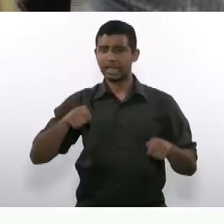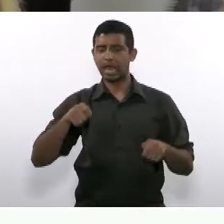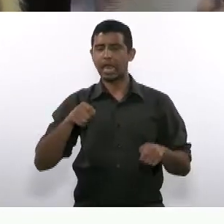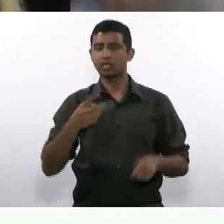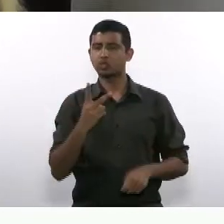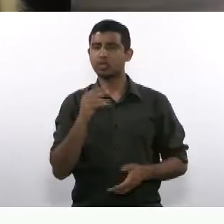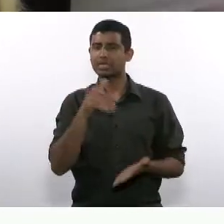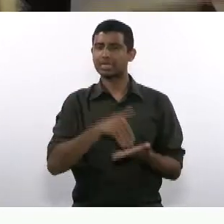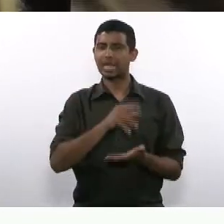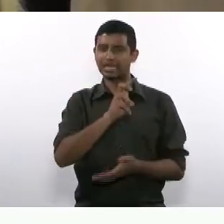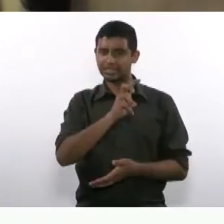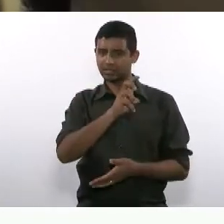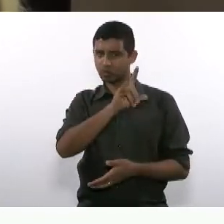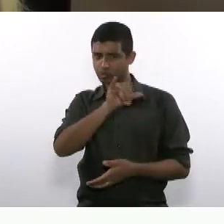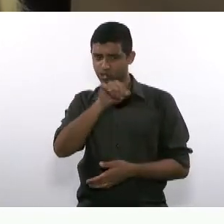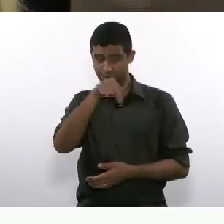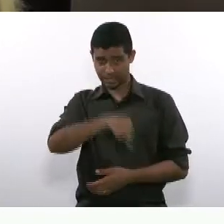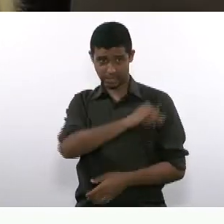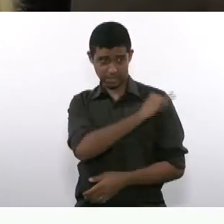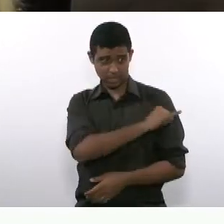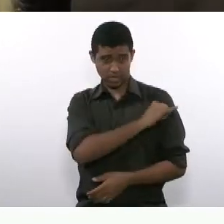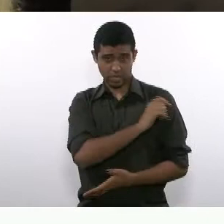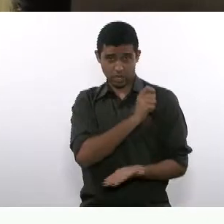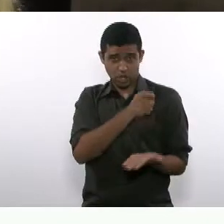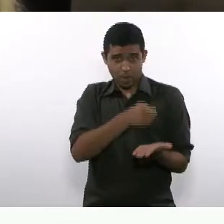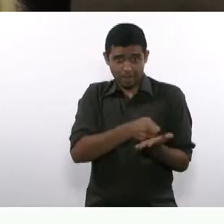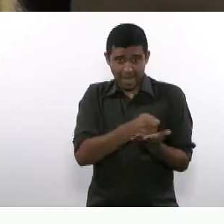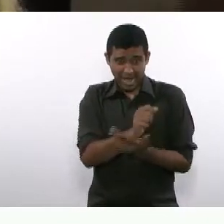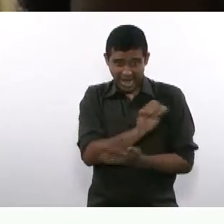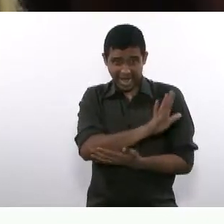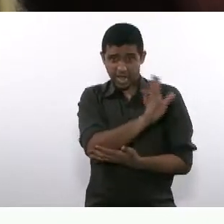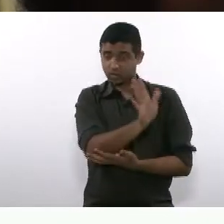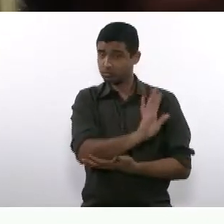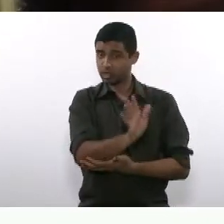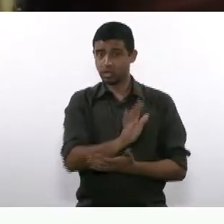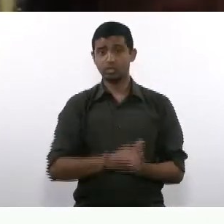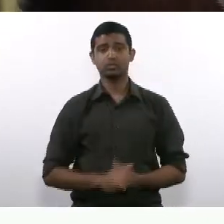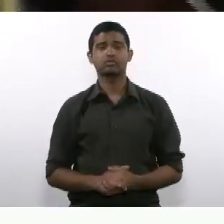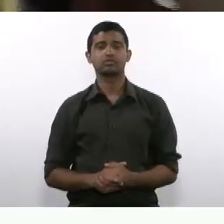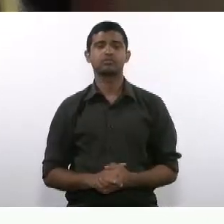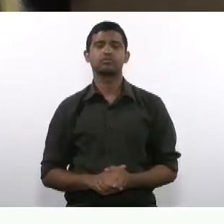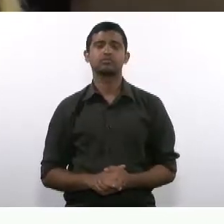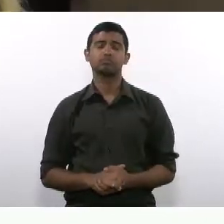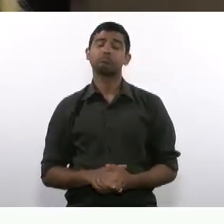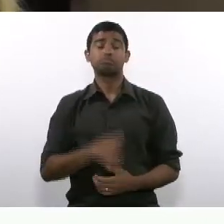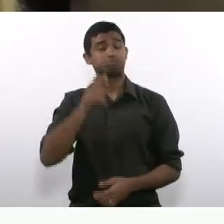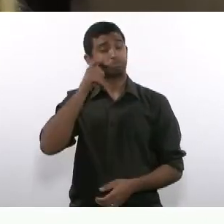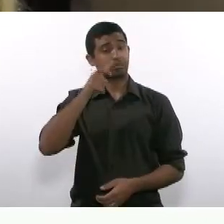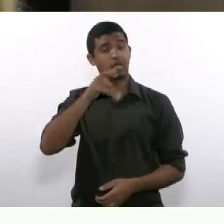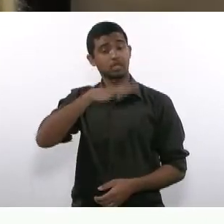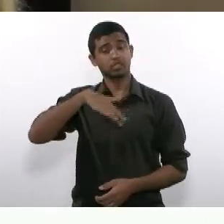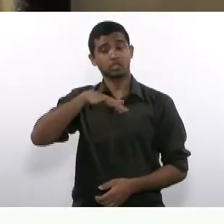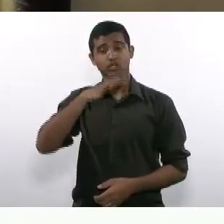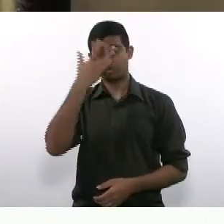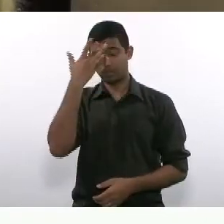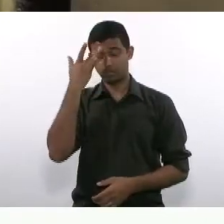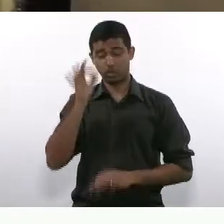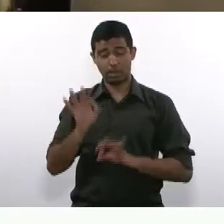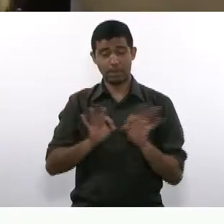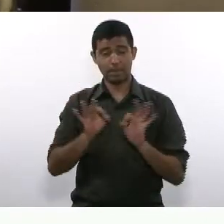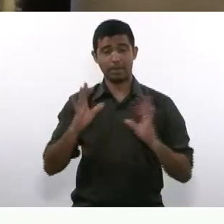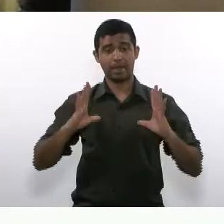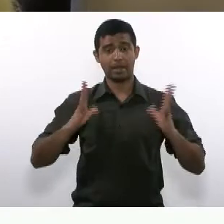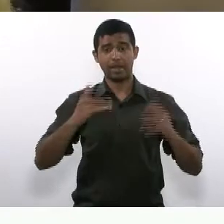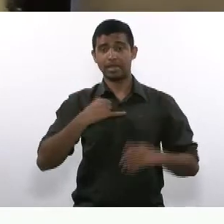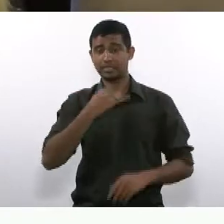5 dias no Estado do Rio de Janeiro, sem pagar nada mais por isso. Então, a gente entende que isso pode ser até interessante para os eventos. Eu vou para um evento